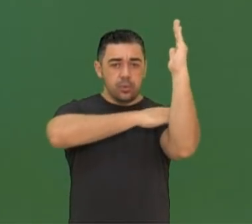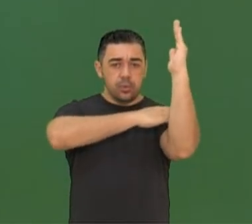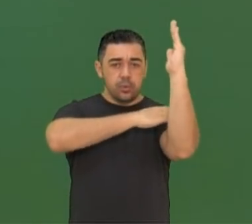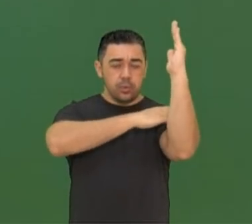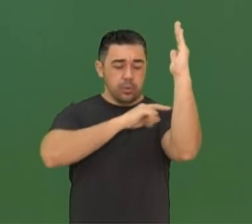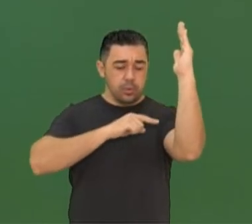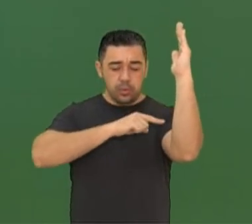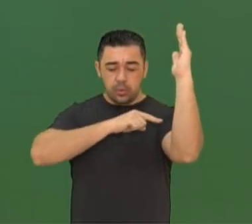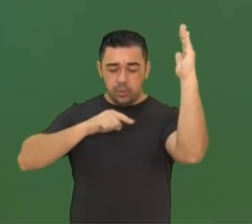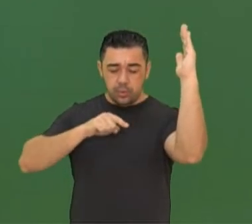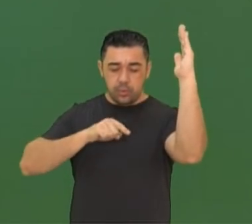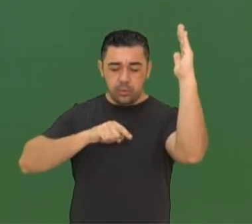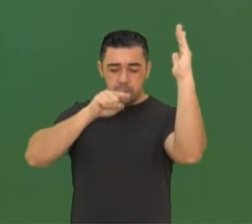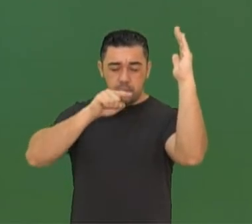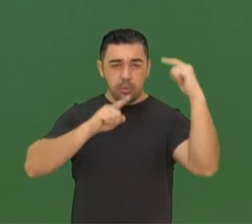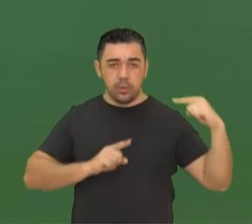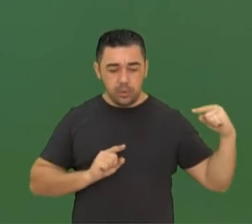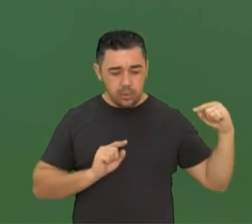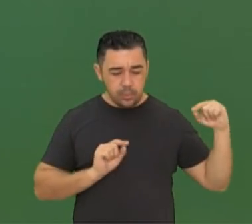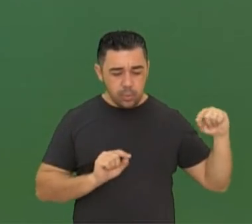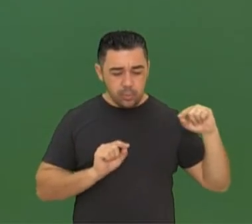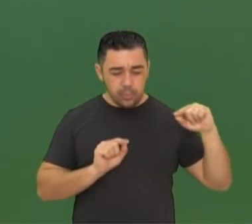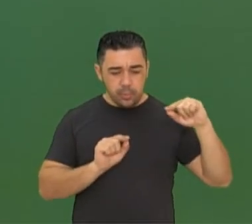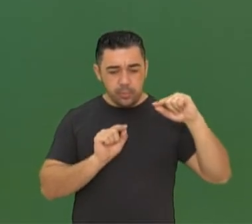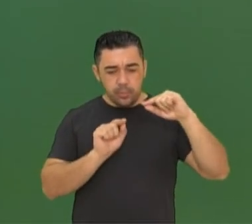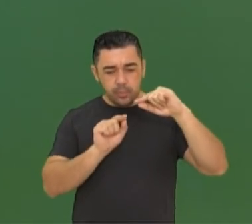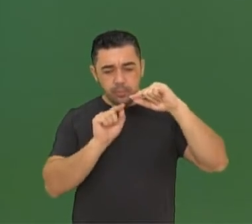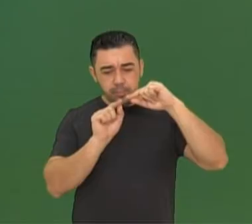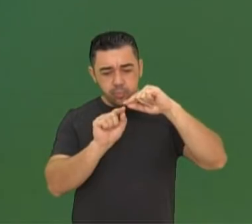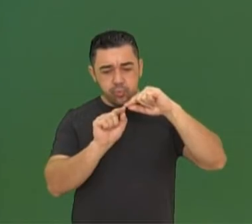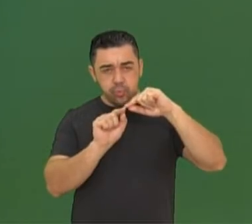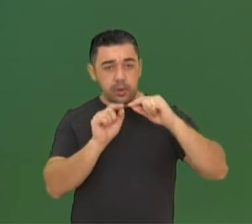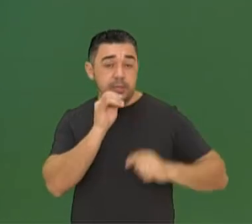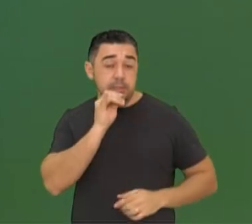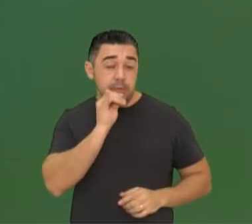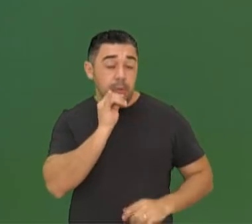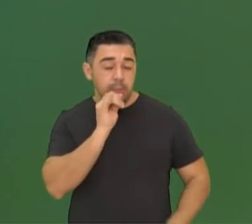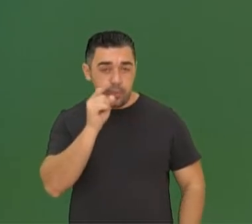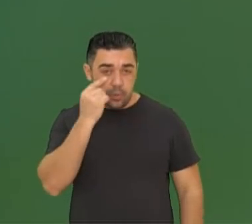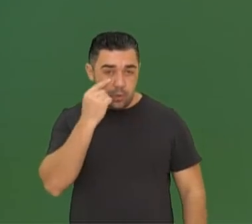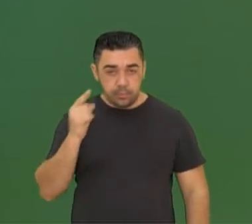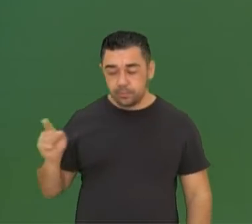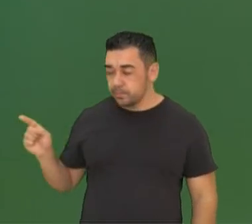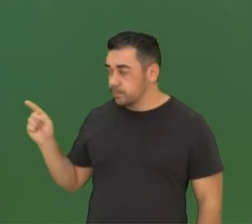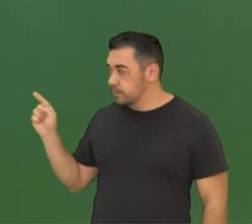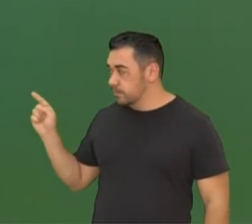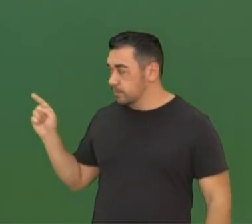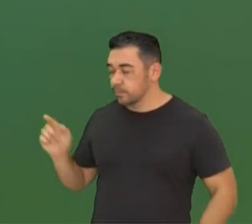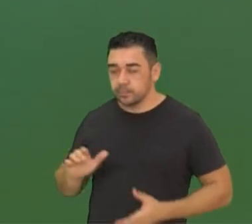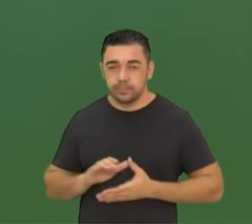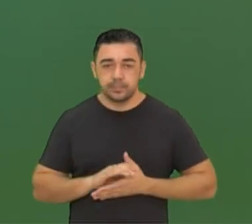localização no eixo horizontal e a localização no eixo vertical. Então, por exemplo, se eu pegar um ponto aqui, ó,